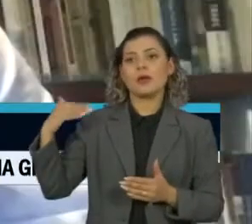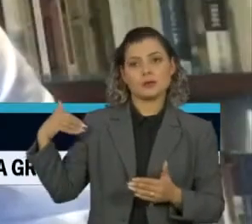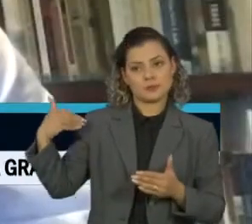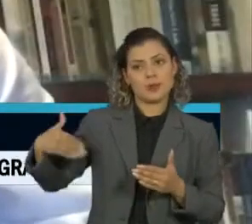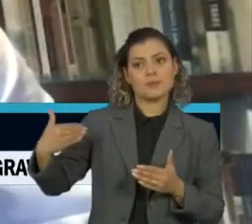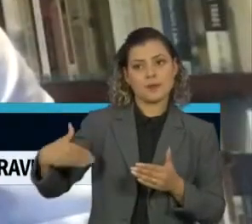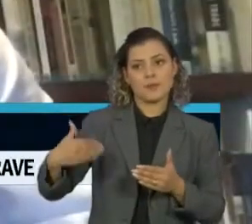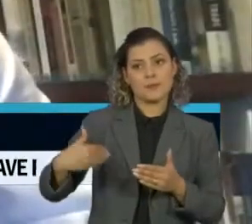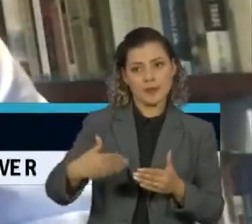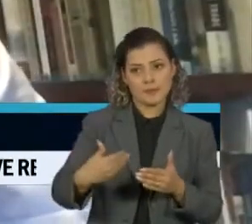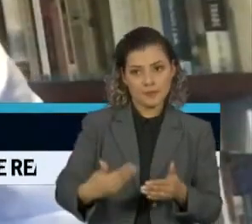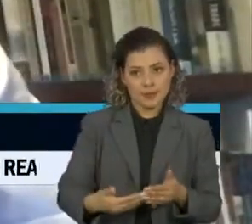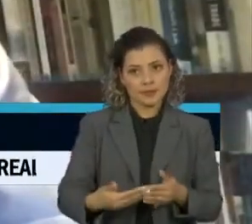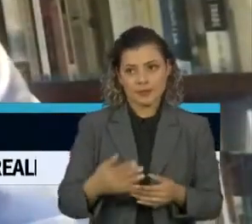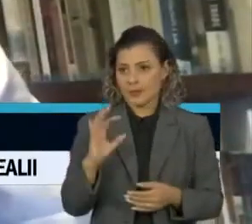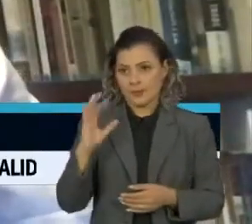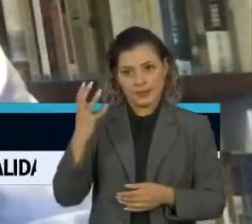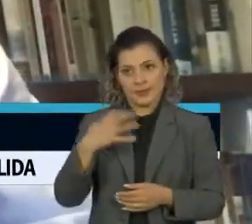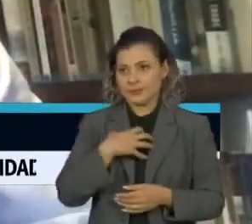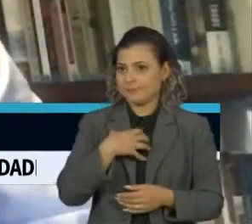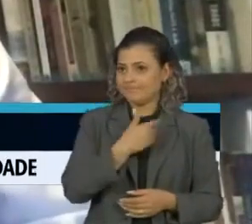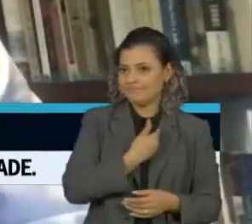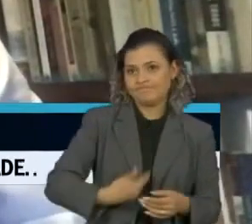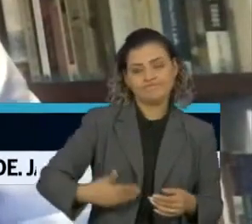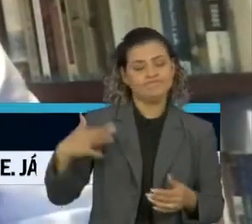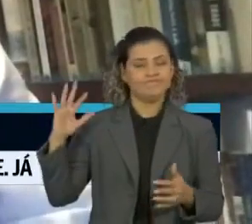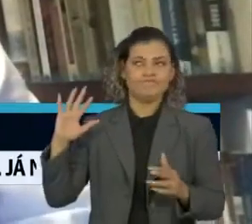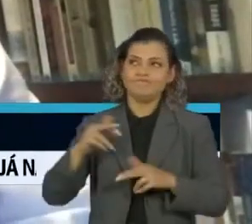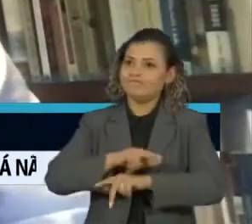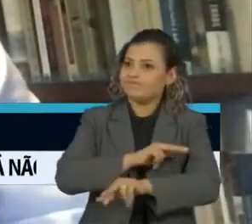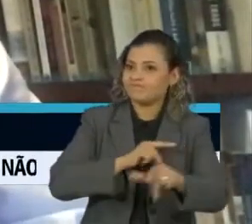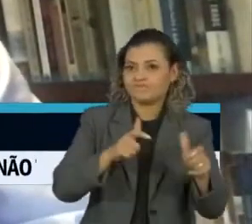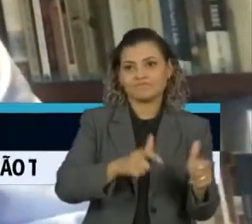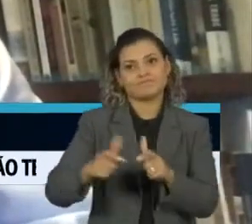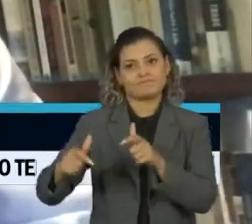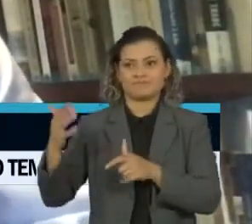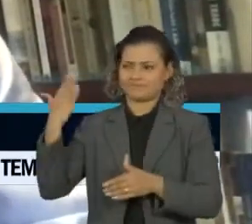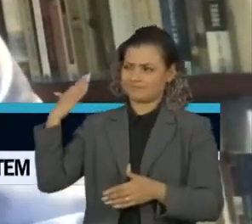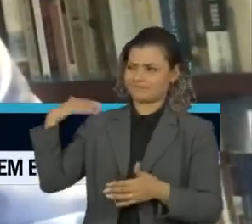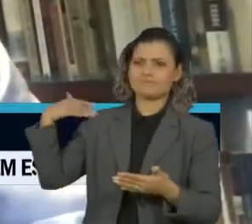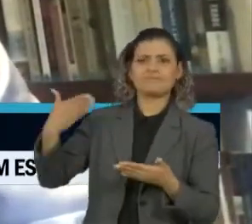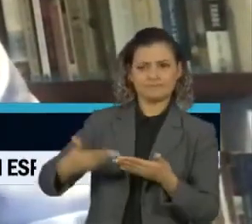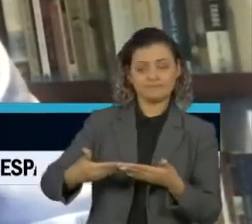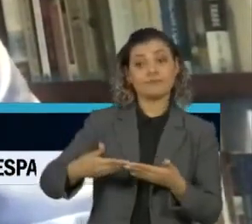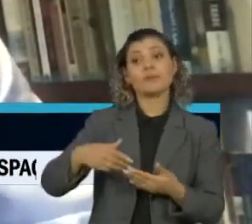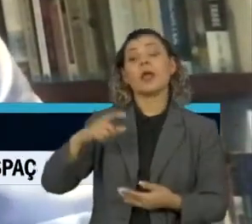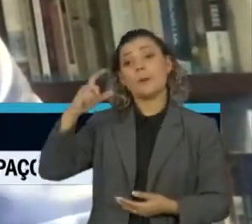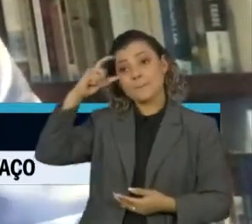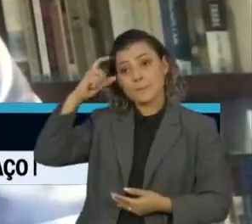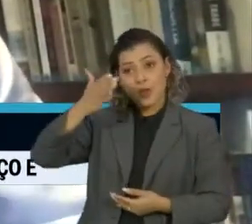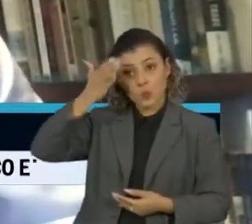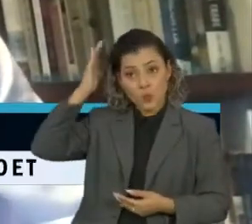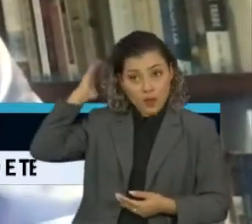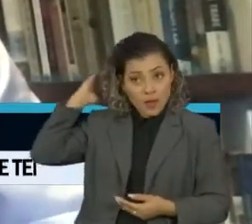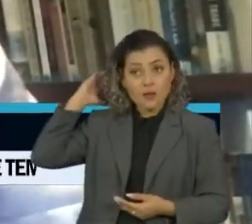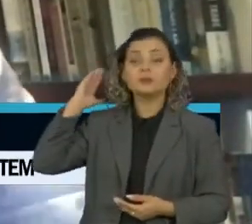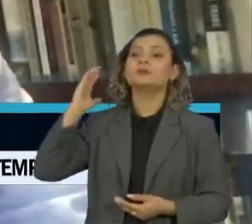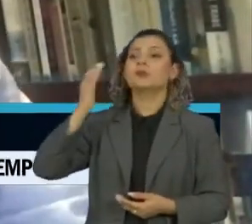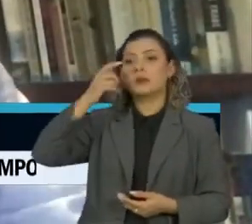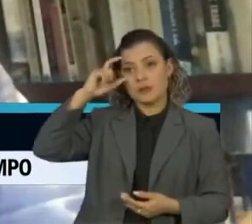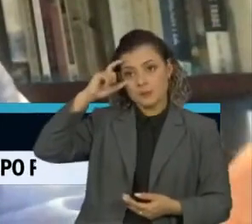em vários governos, em vários lugares. Quer dizer, eu vejo que o ministro Paulo Guedes está com a preocupação